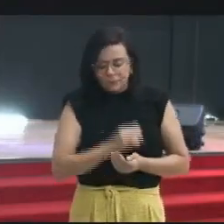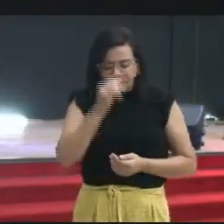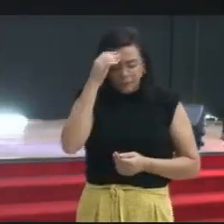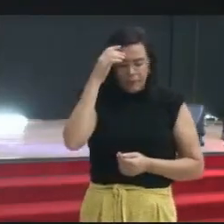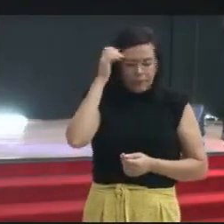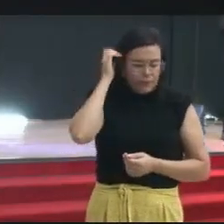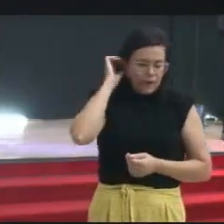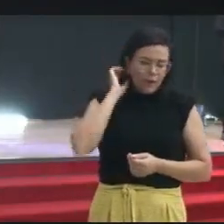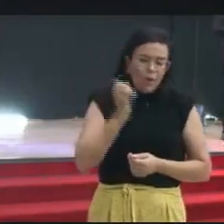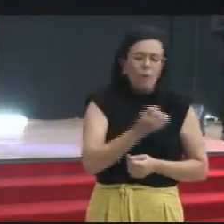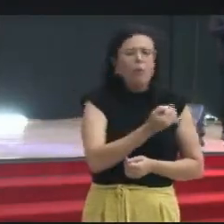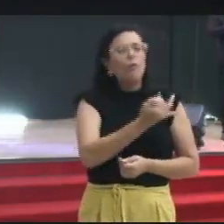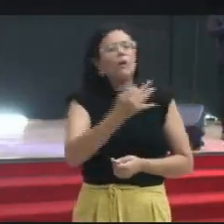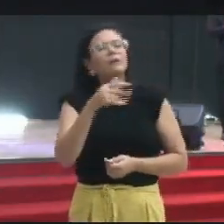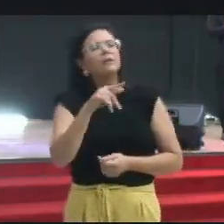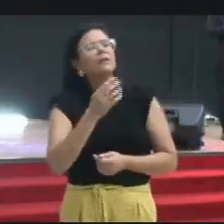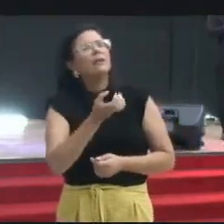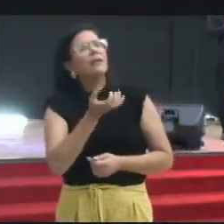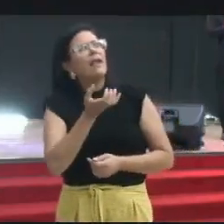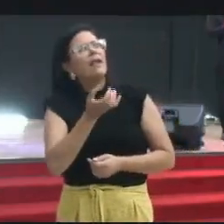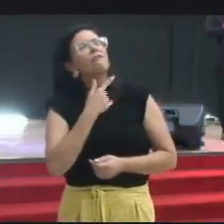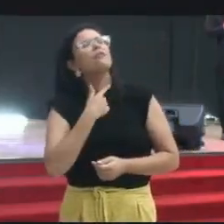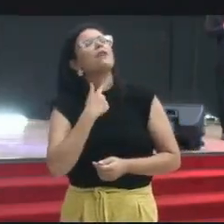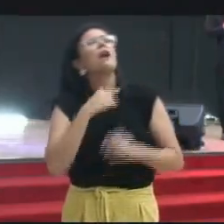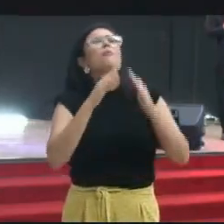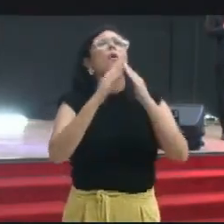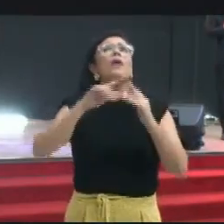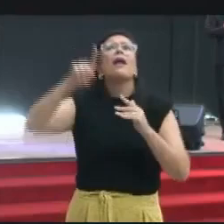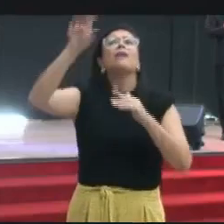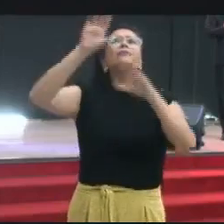Quantos aqui desejam morar no céu?